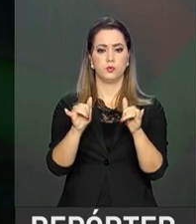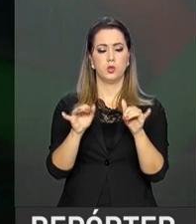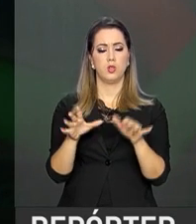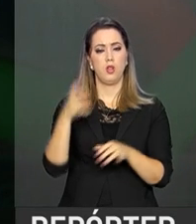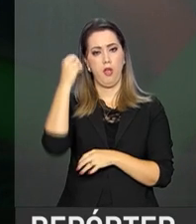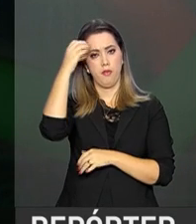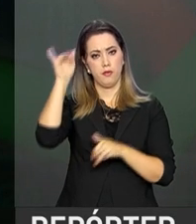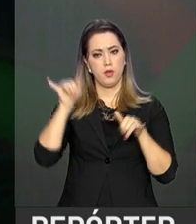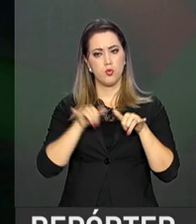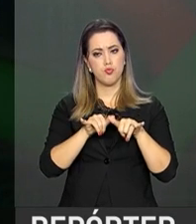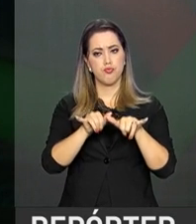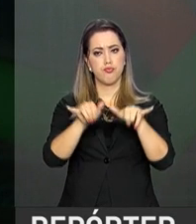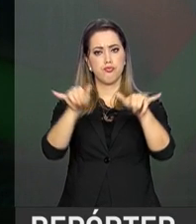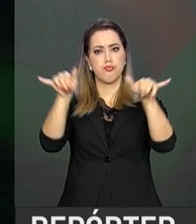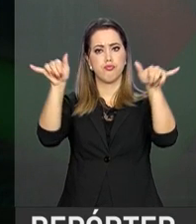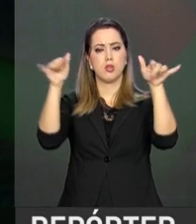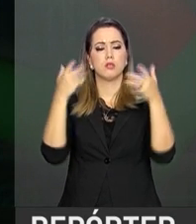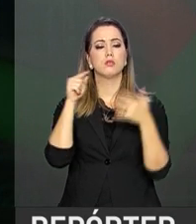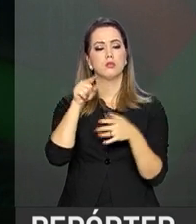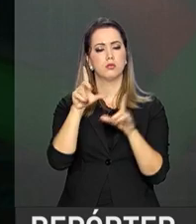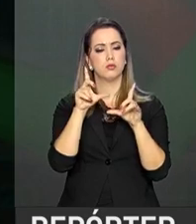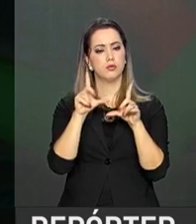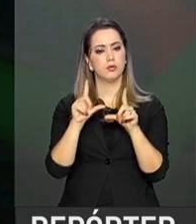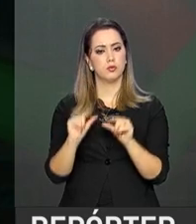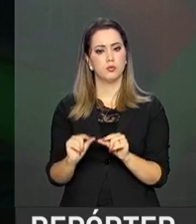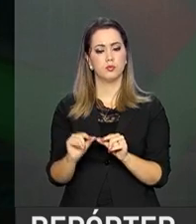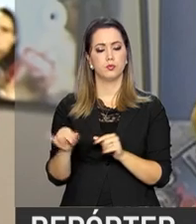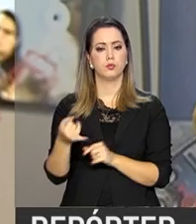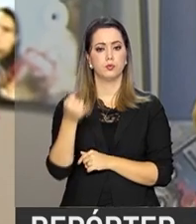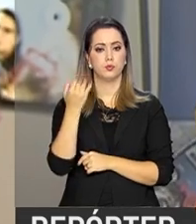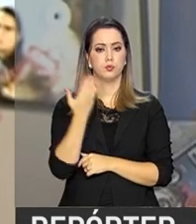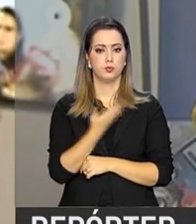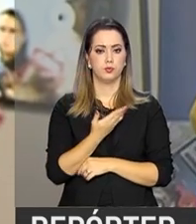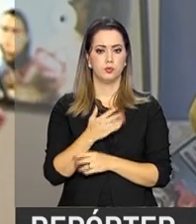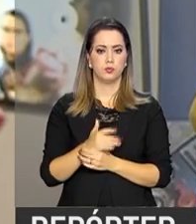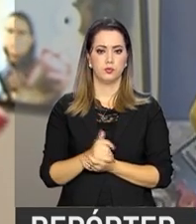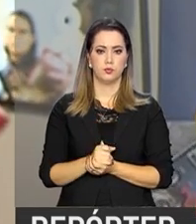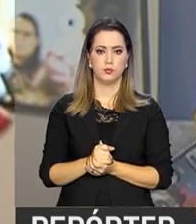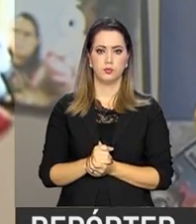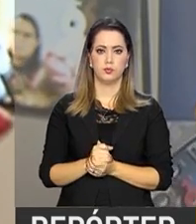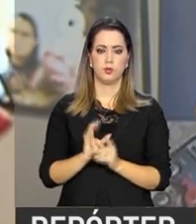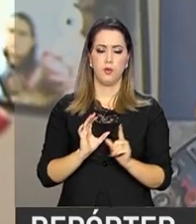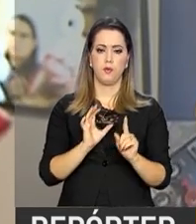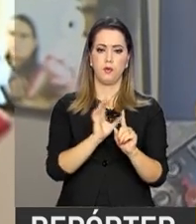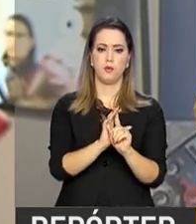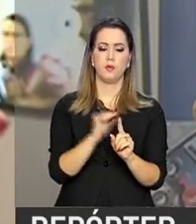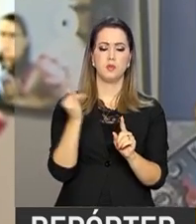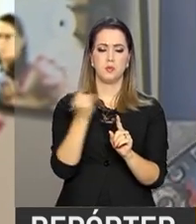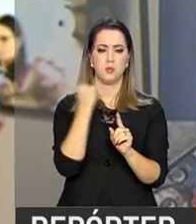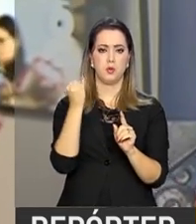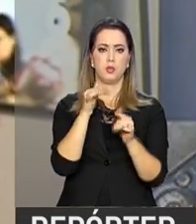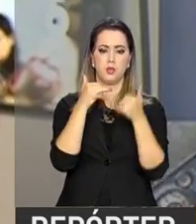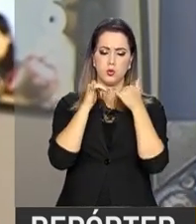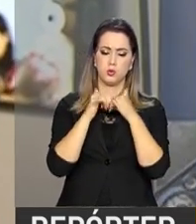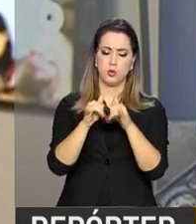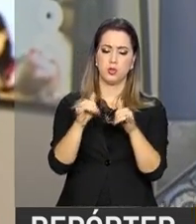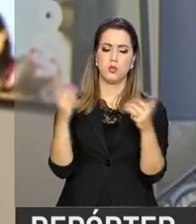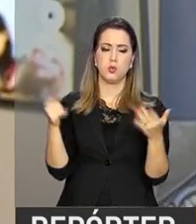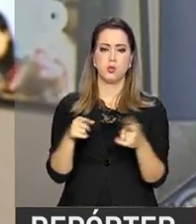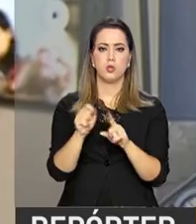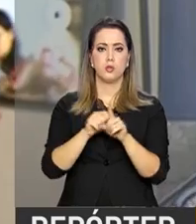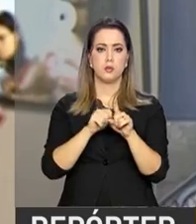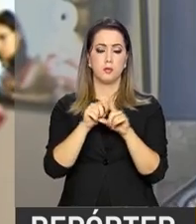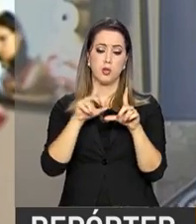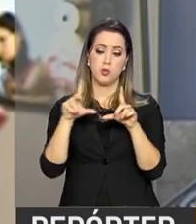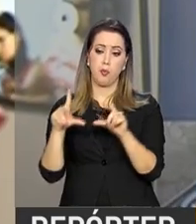aéreas jogaram índice para baixo em janeiro houve influência forte da energia elétrica que veio negativa em função